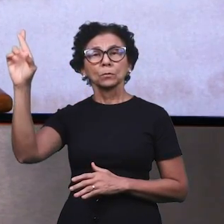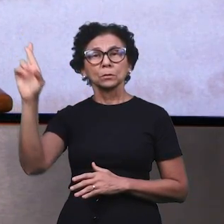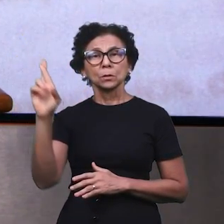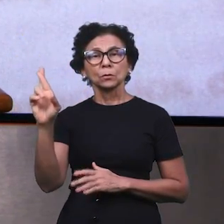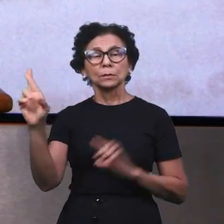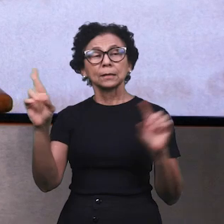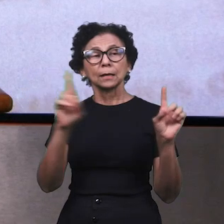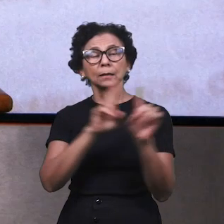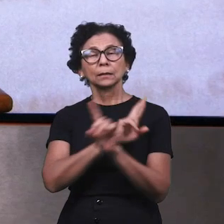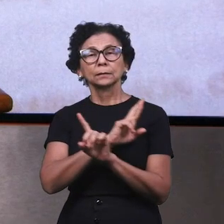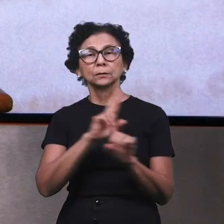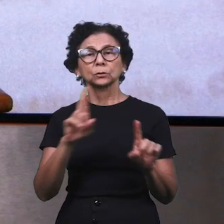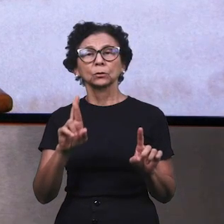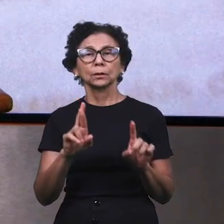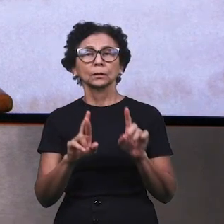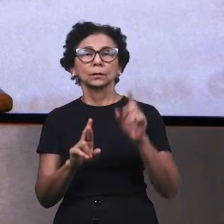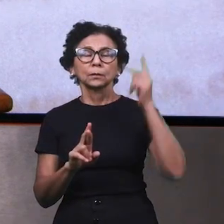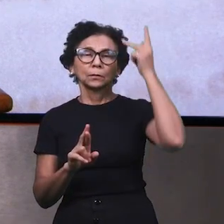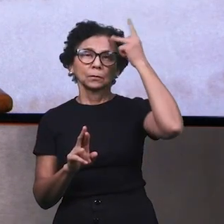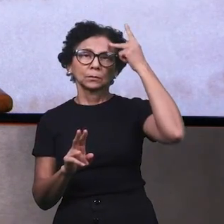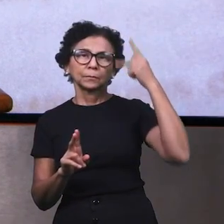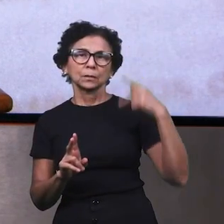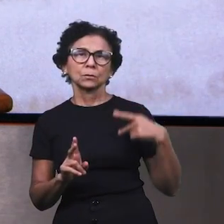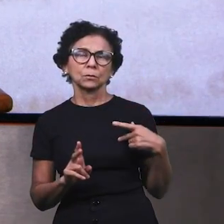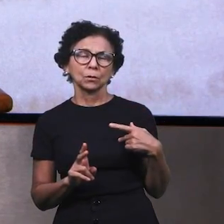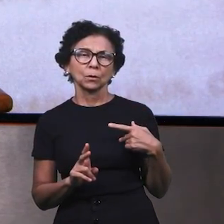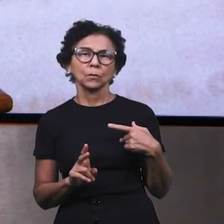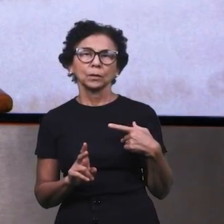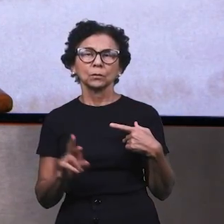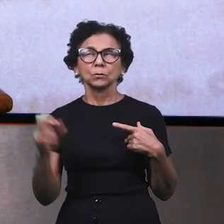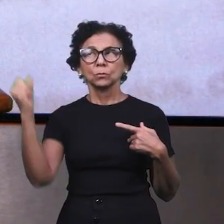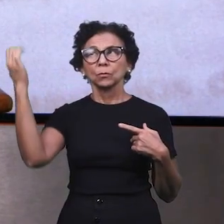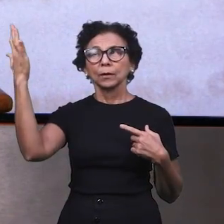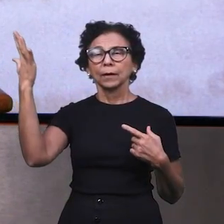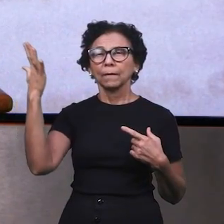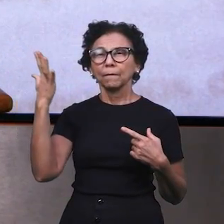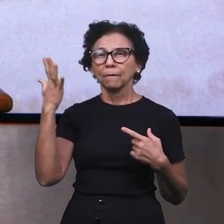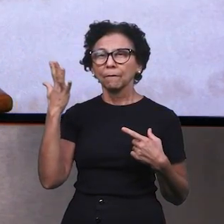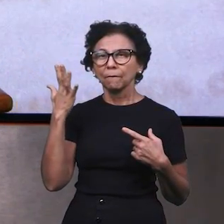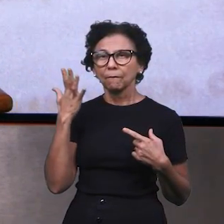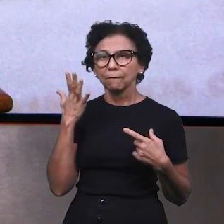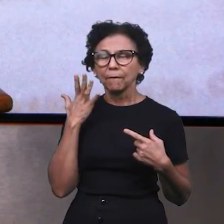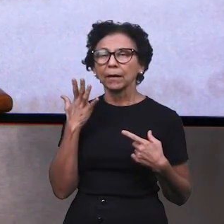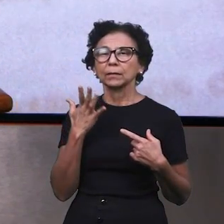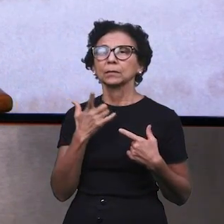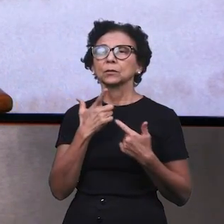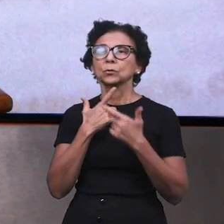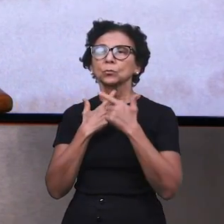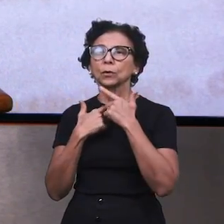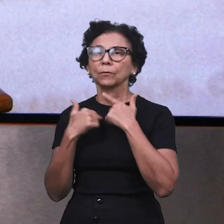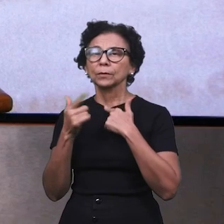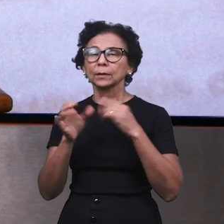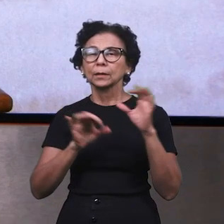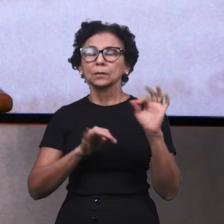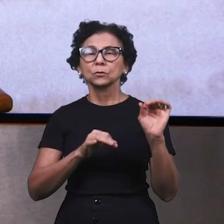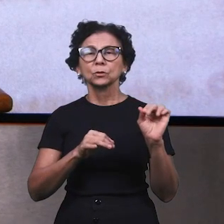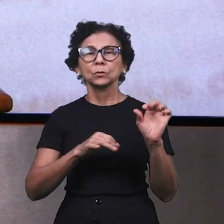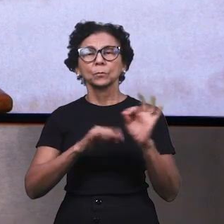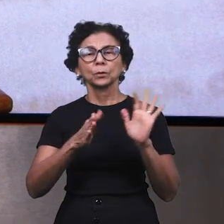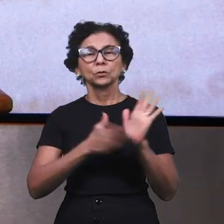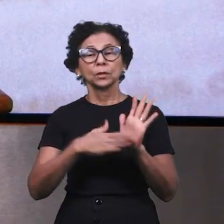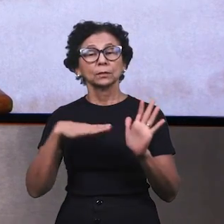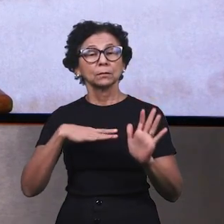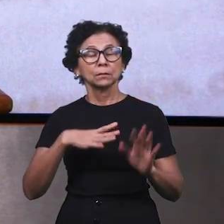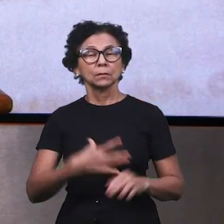dos homens e, através dela, Deus revela os gloriosos propósitos da salvação